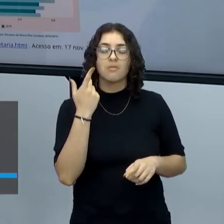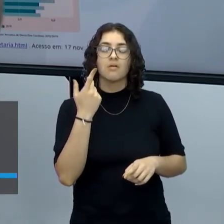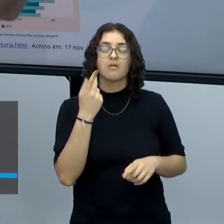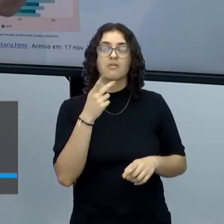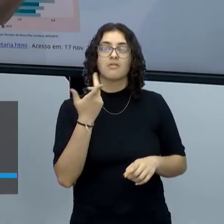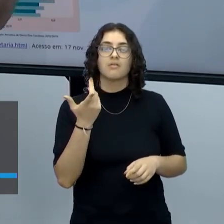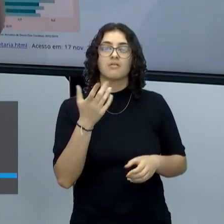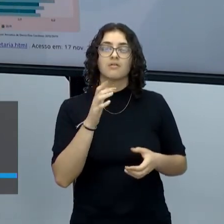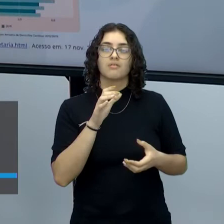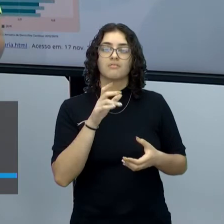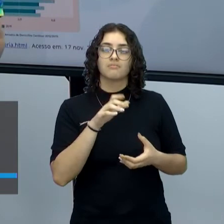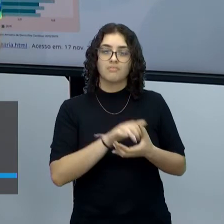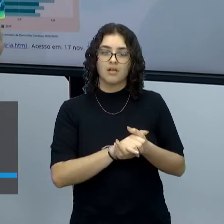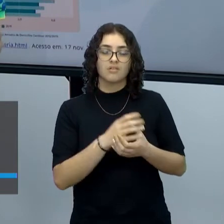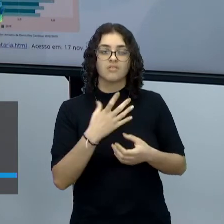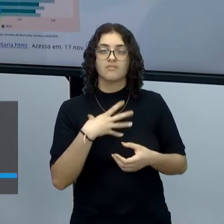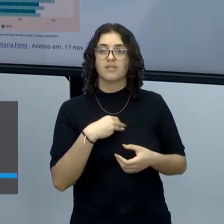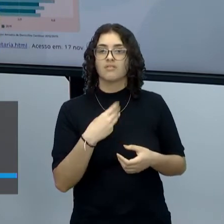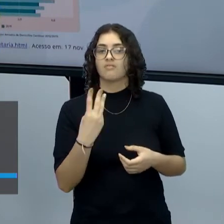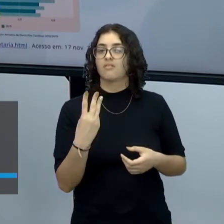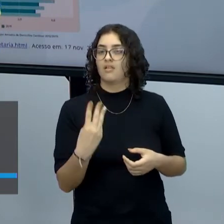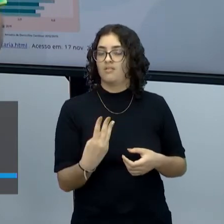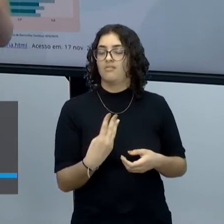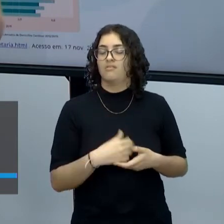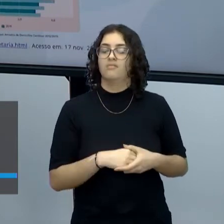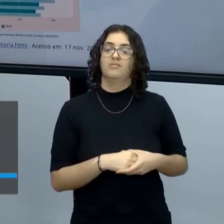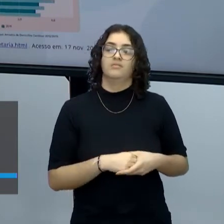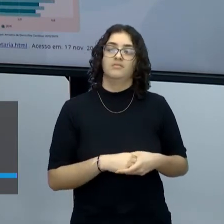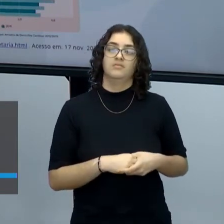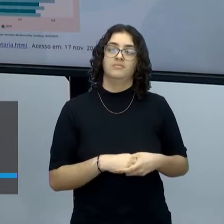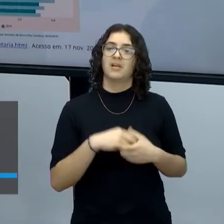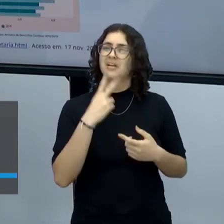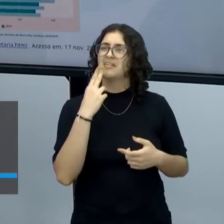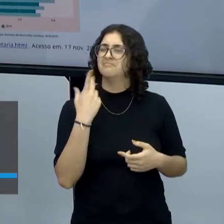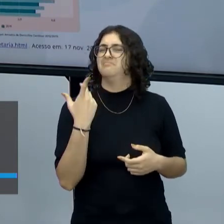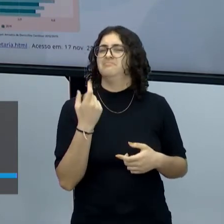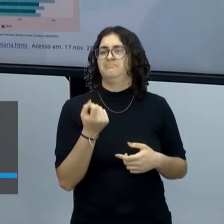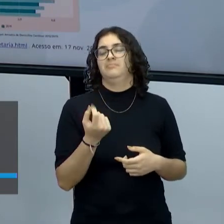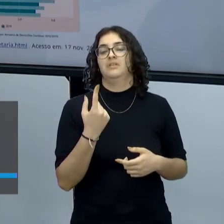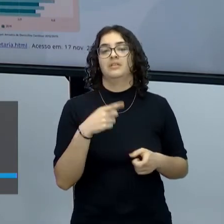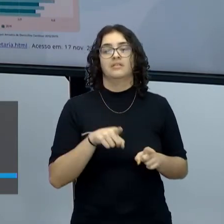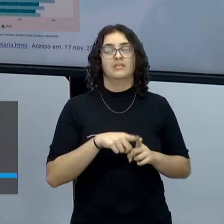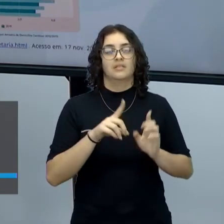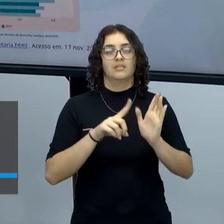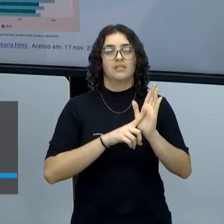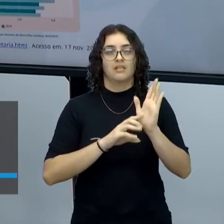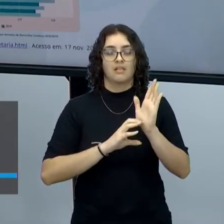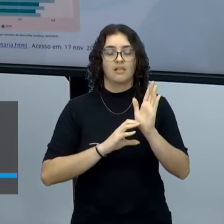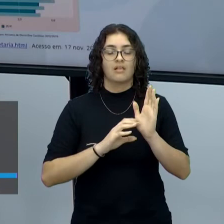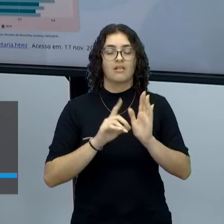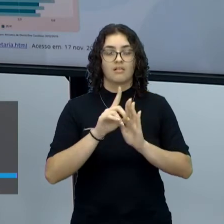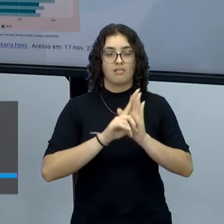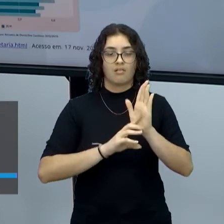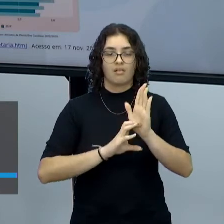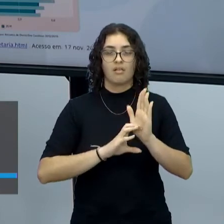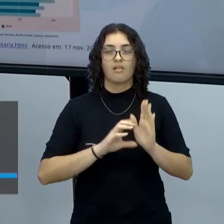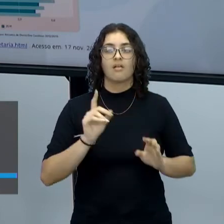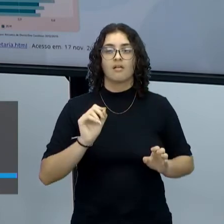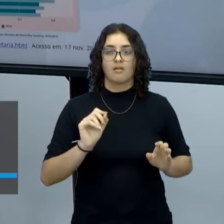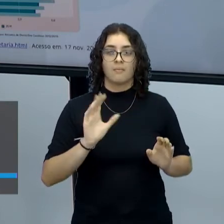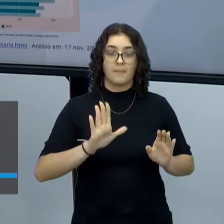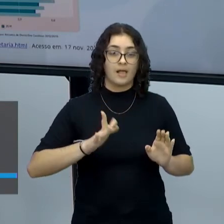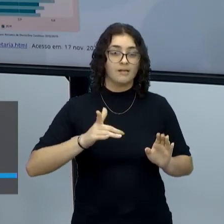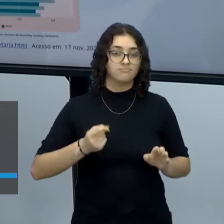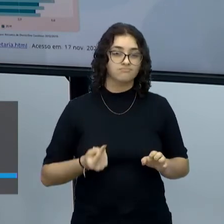sei lá, uns 3 filhos, né? E aí eu tô falando também de década de 70, década de 60. Se a gente for mais